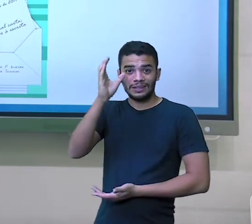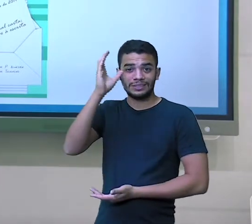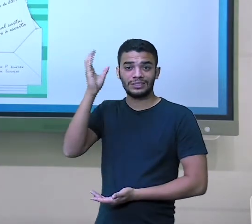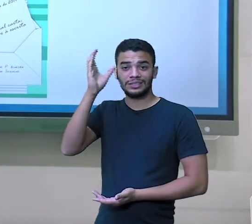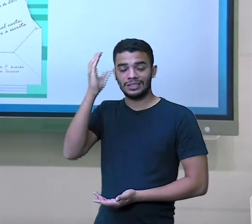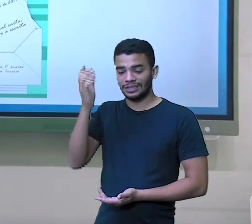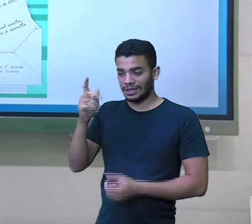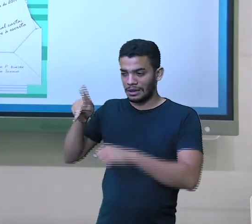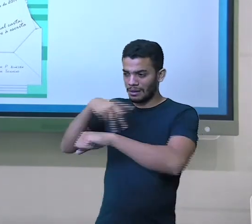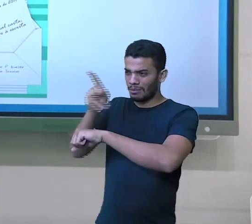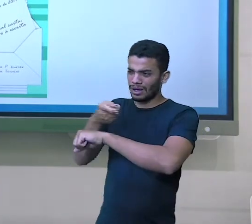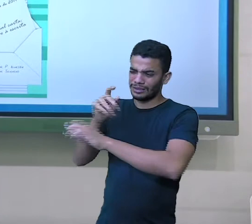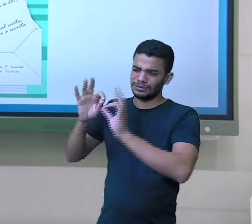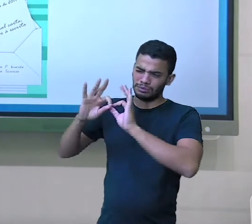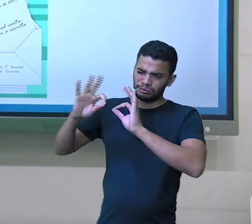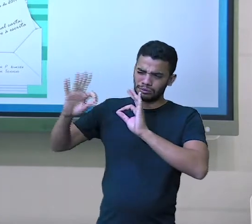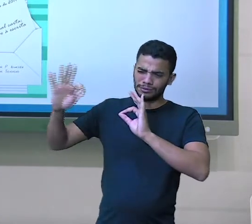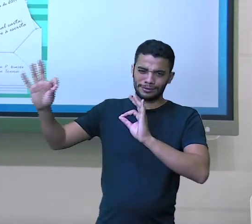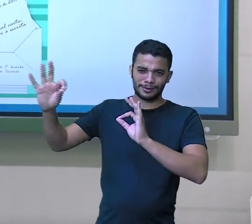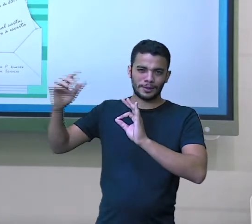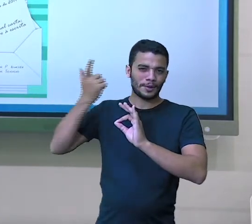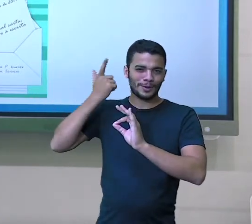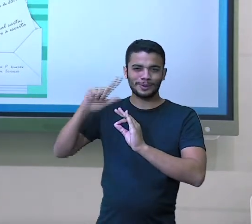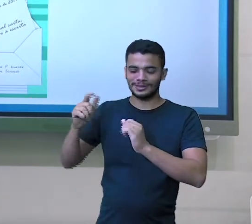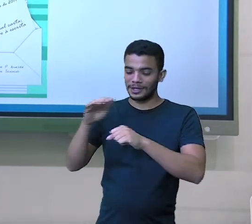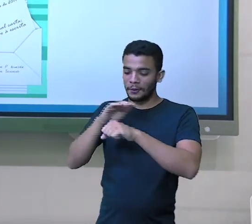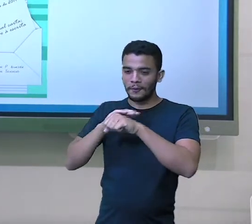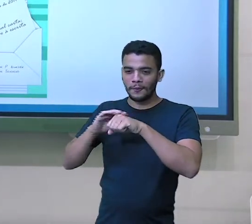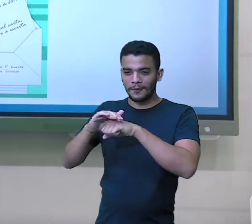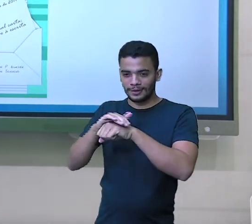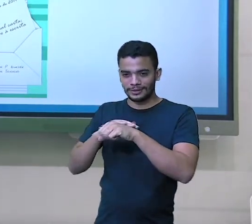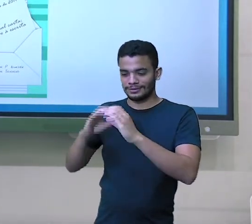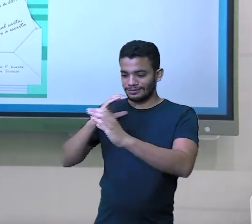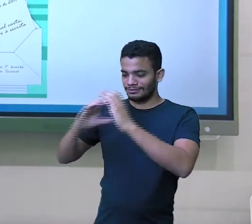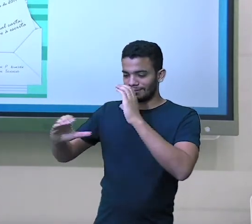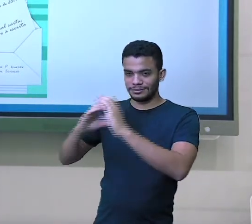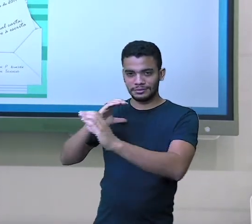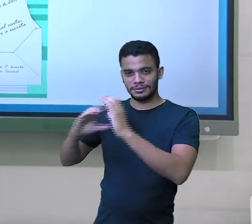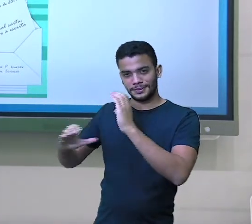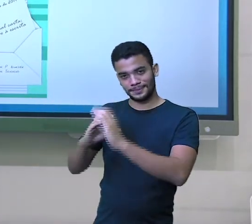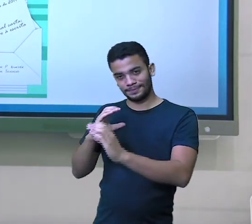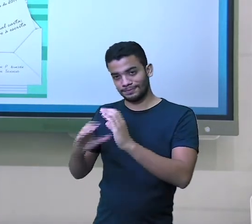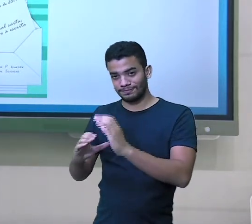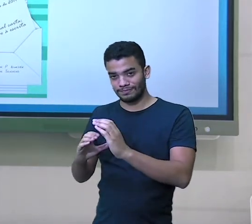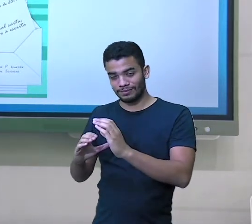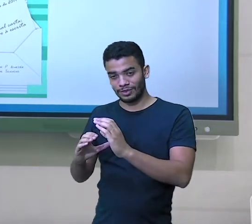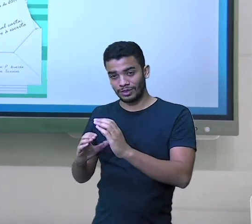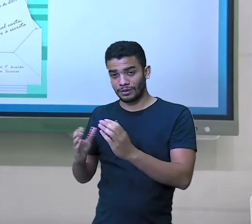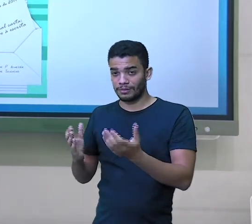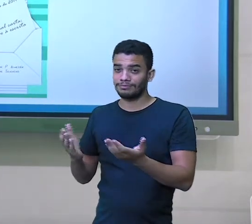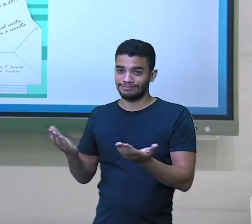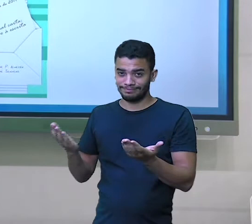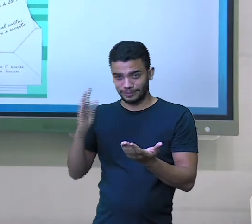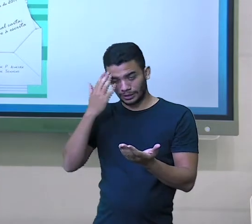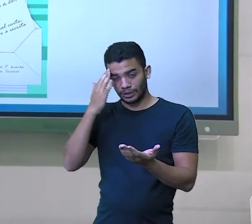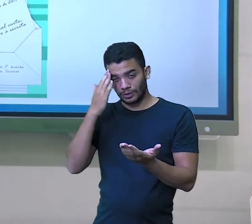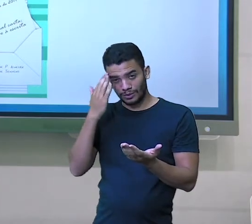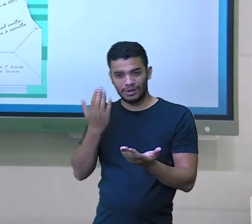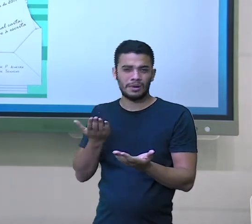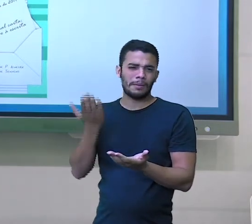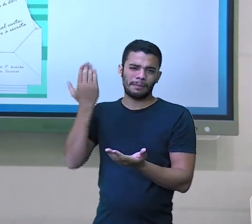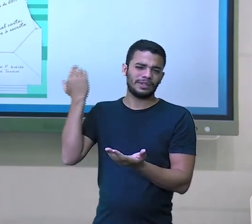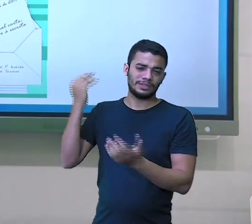não era assim. Então, nos comunicávamos através de cartas. Hoje, nós possuímos